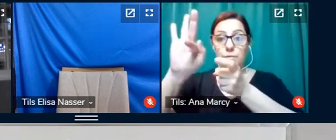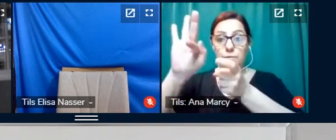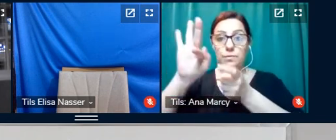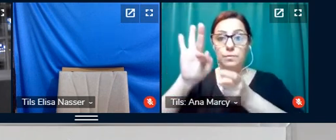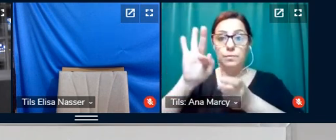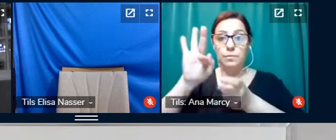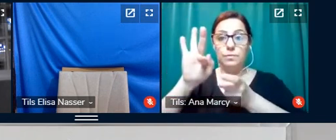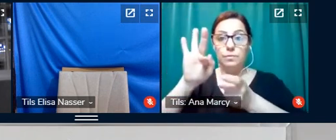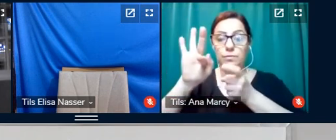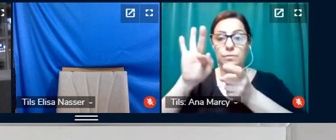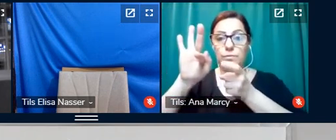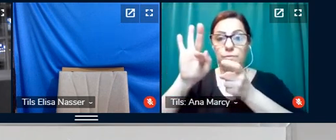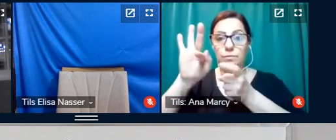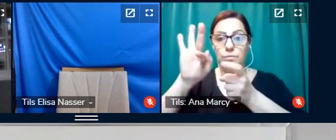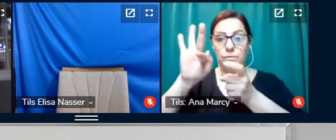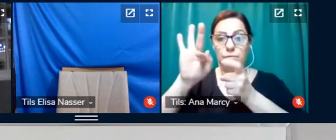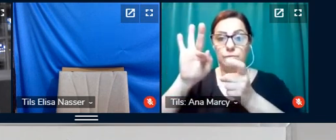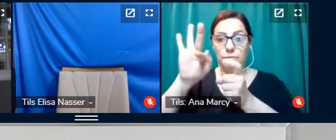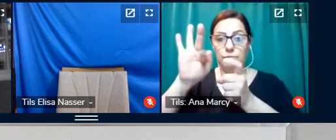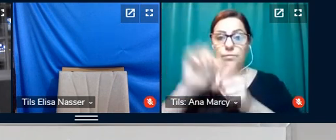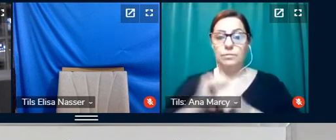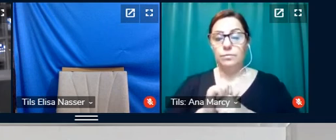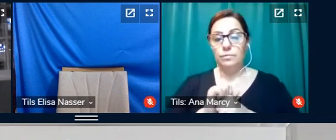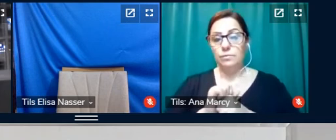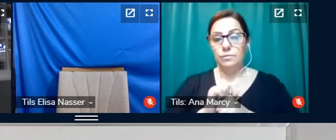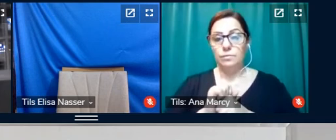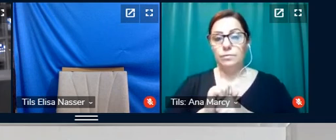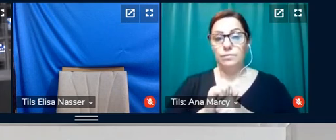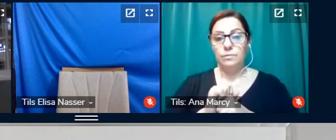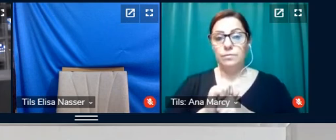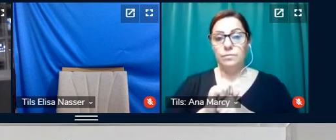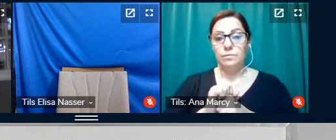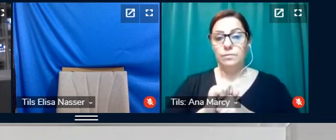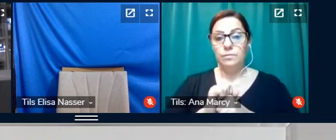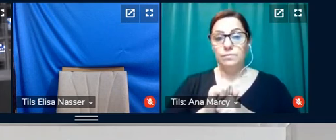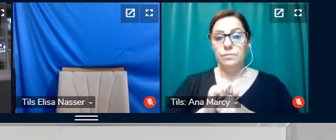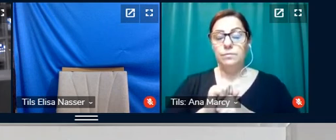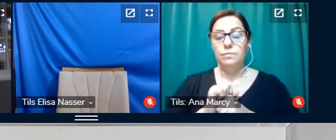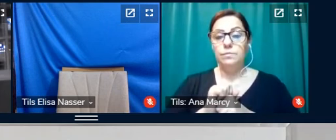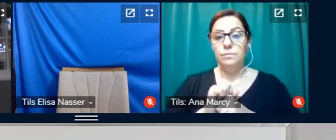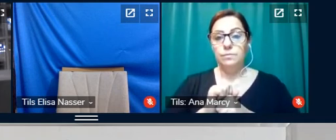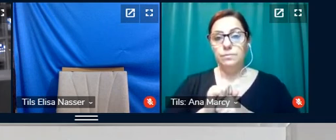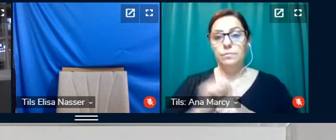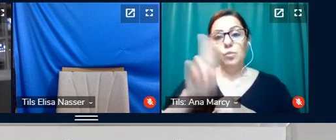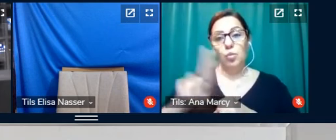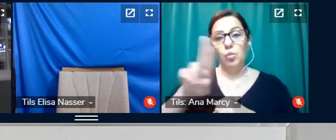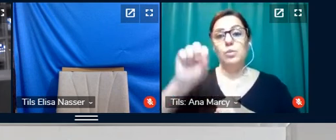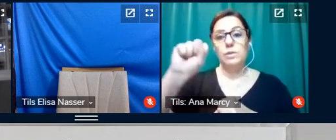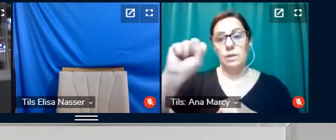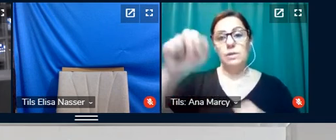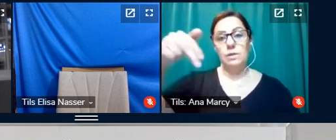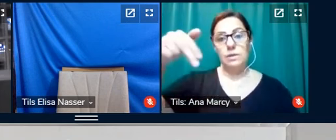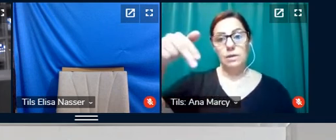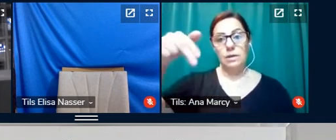FX quem é? É o cateto oposto agora. O cateto oposto a gente acha via seno.